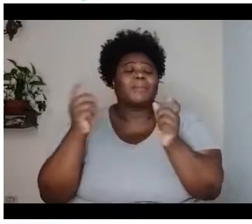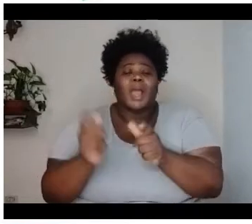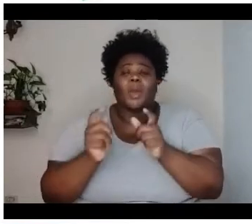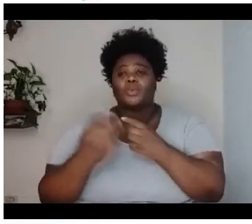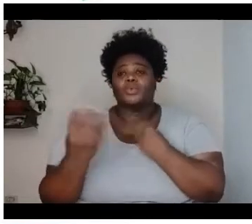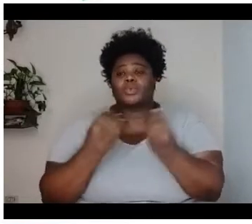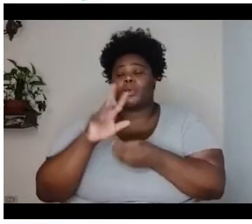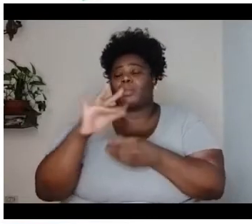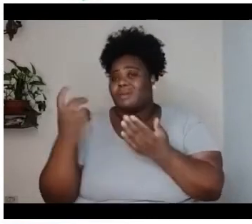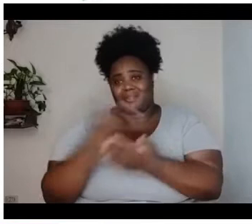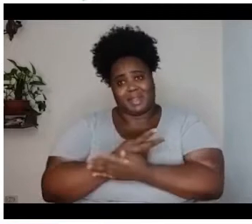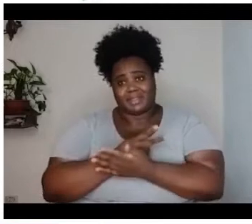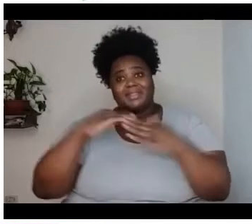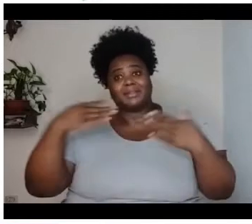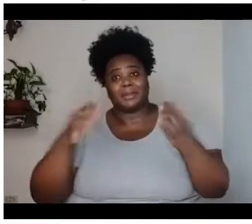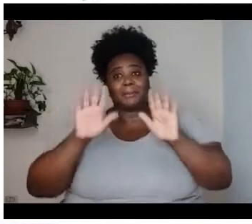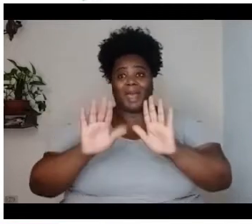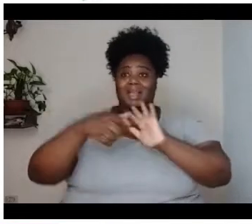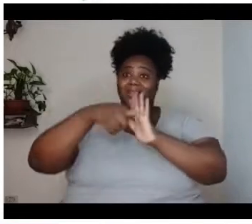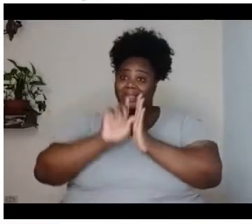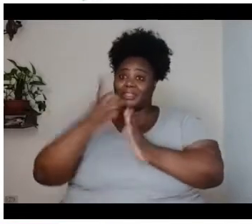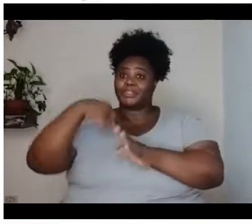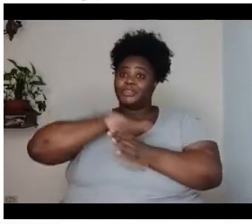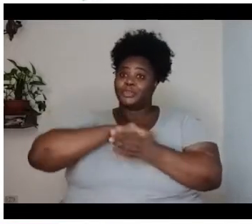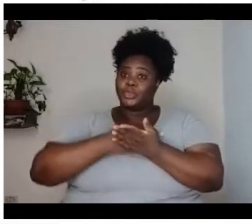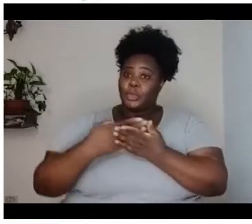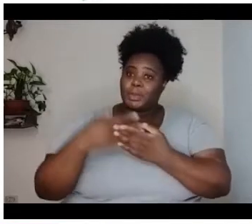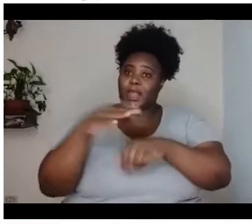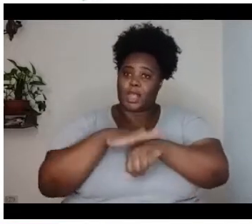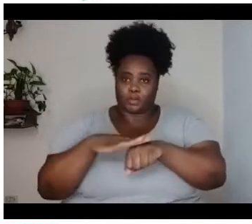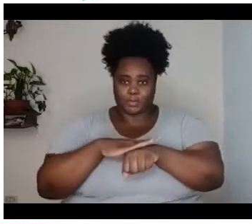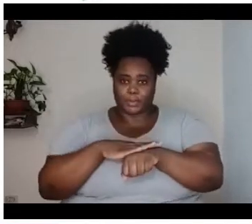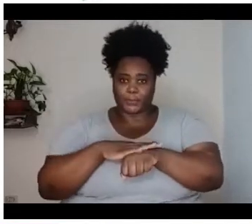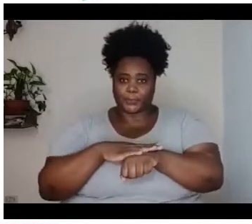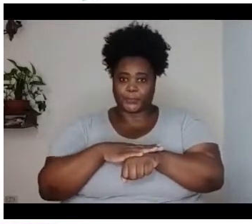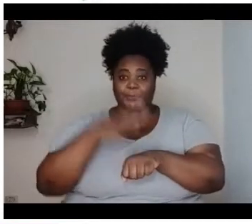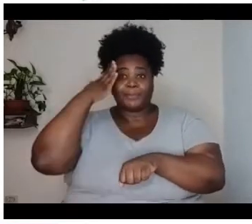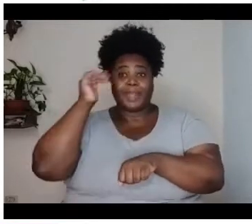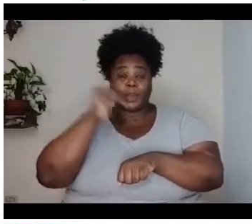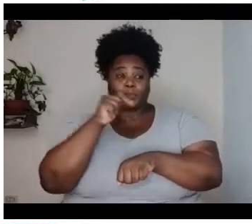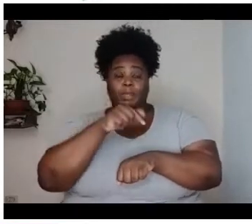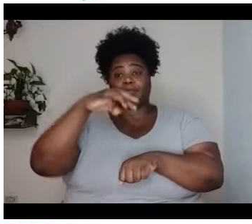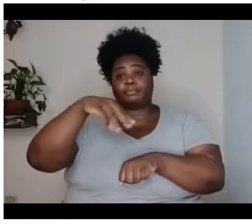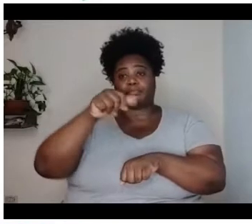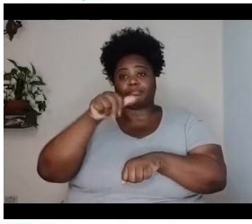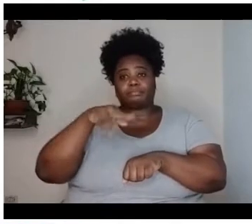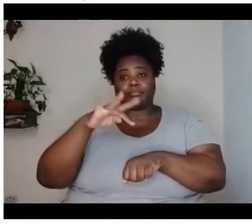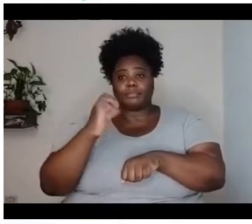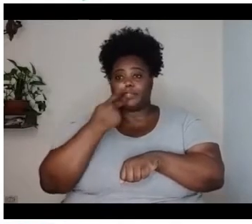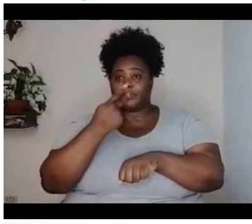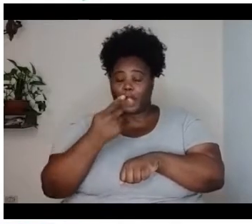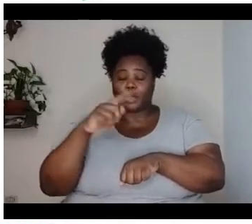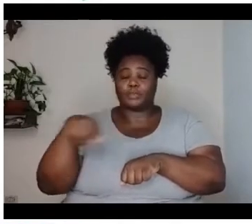desdobra. Mas antes da gente entrar no estado de presença, eu sei que Mamute acabou de te apresentar, né, com seu